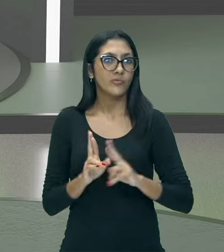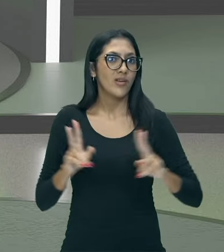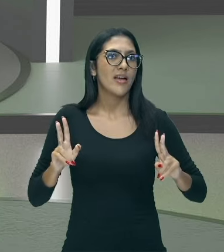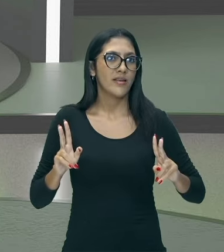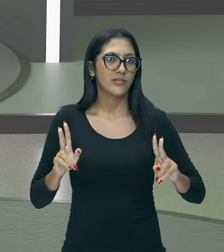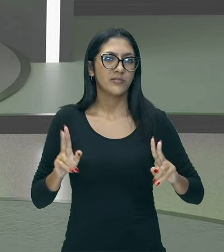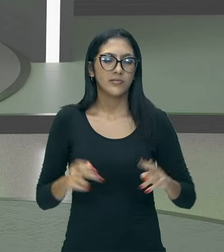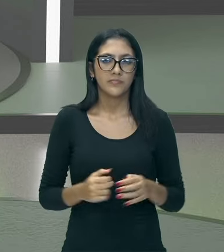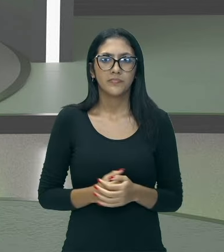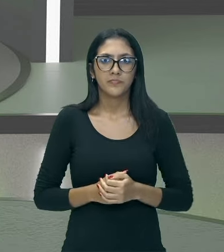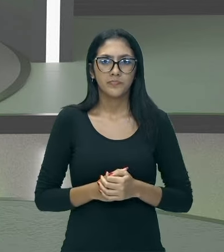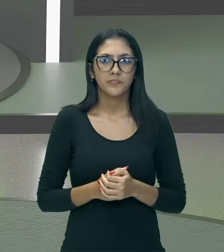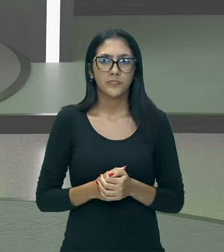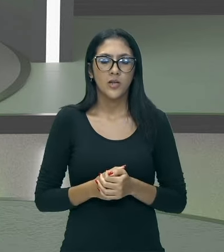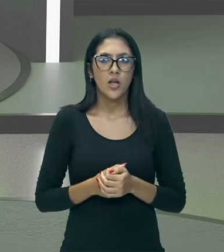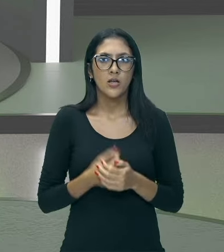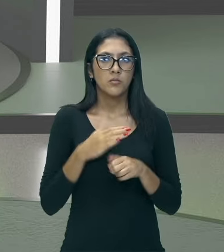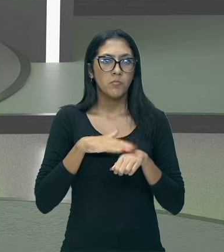dos